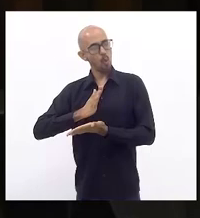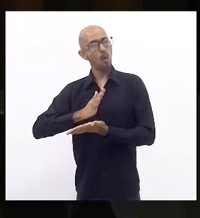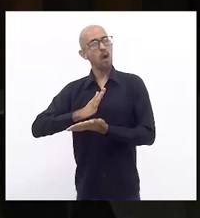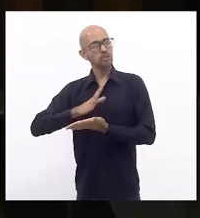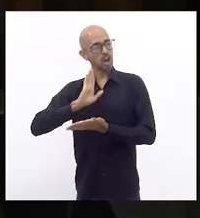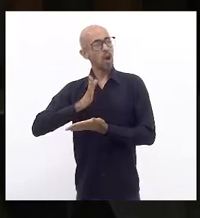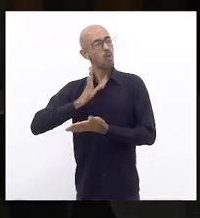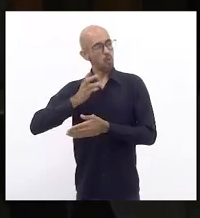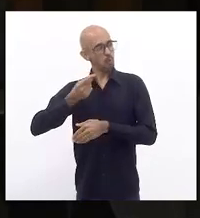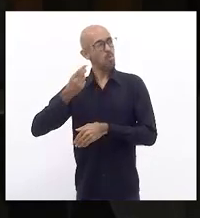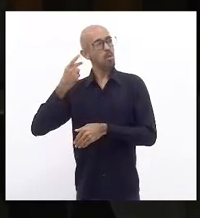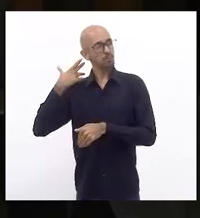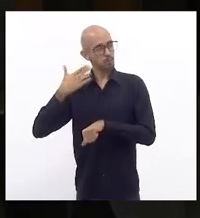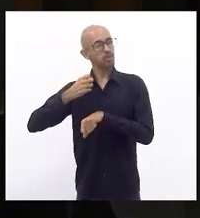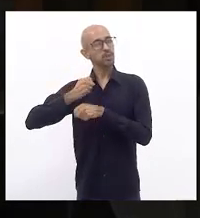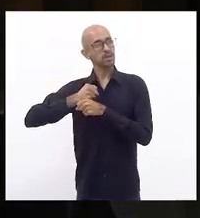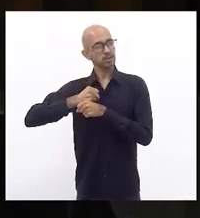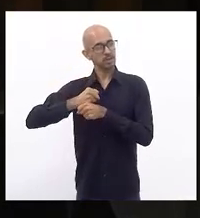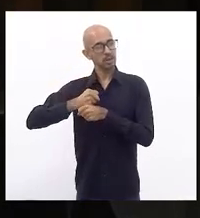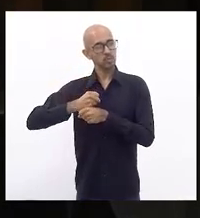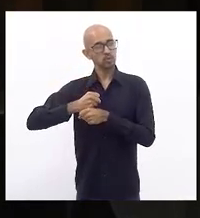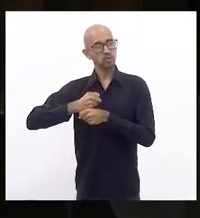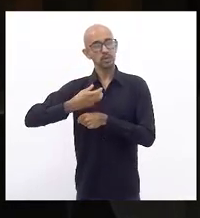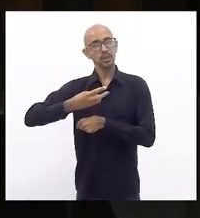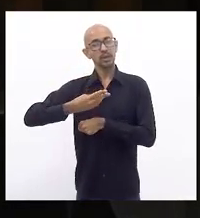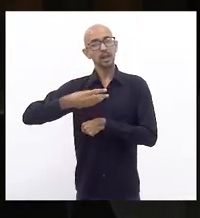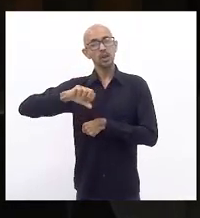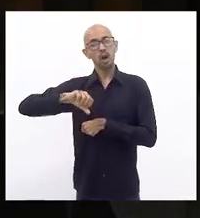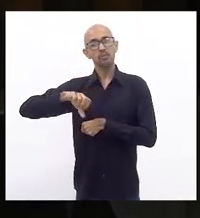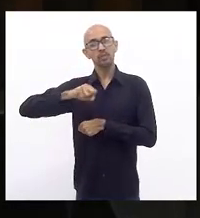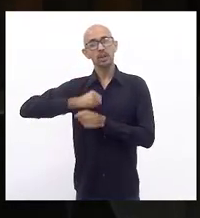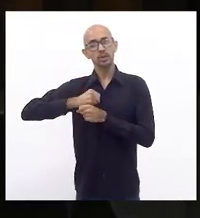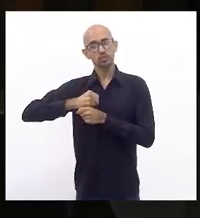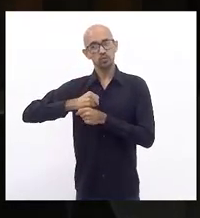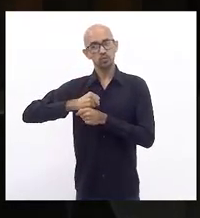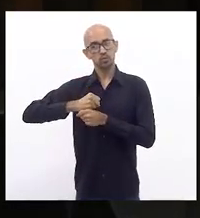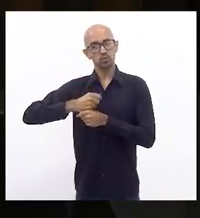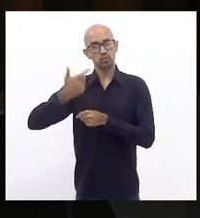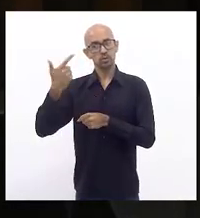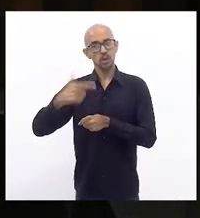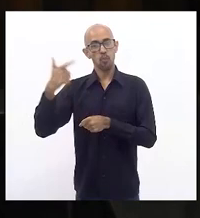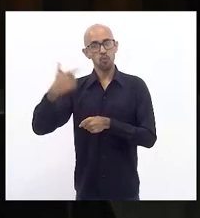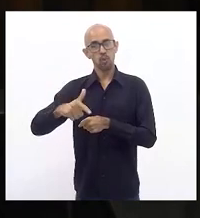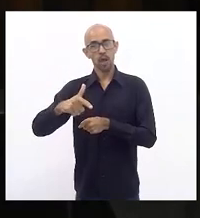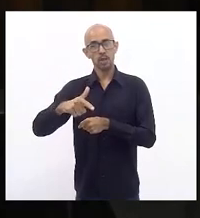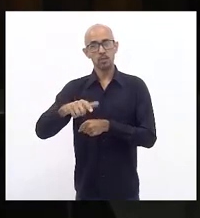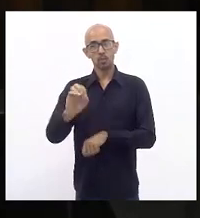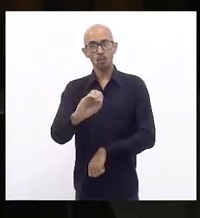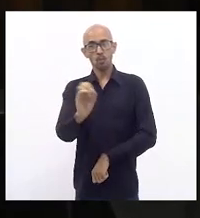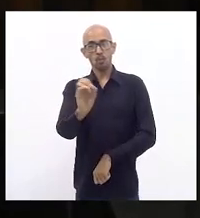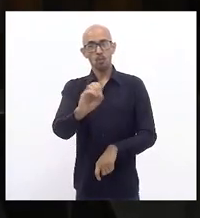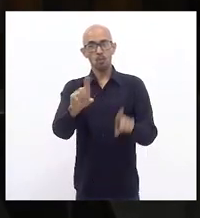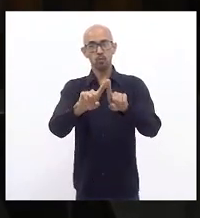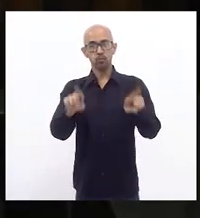anos. Foram 39 anos. Não tem